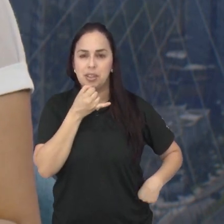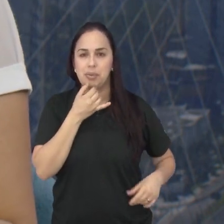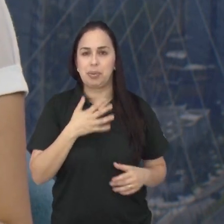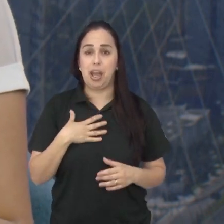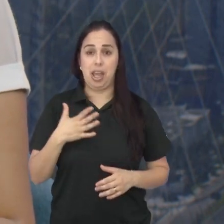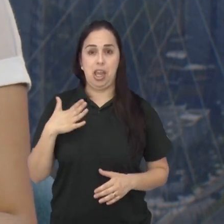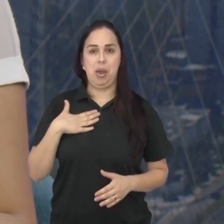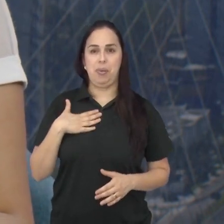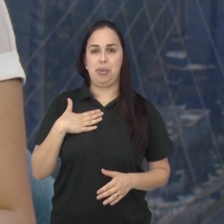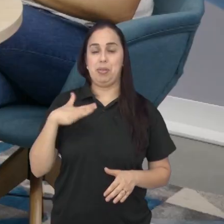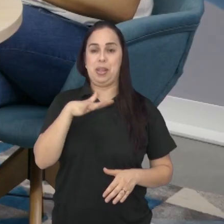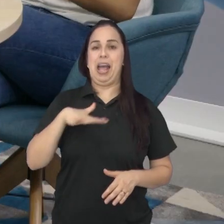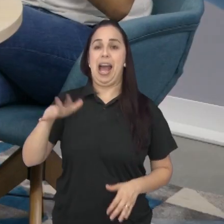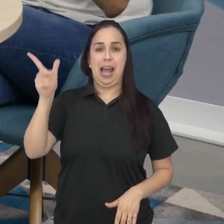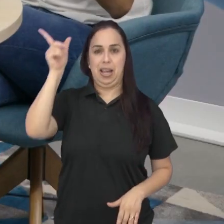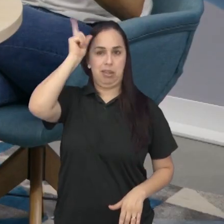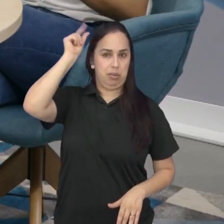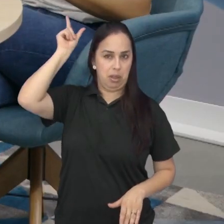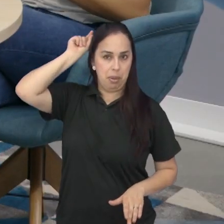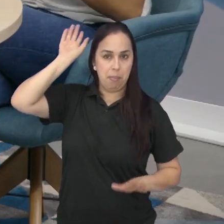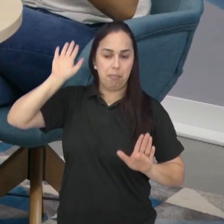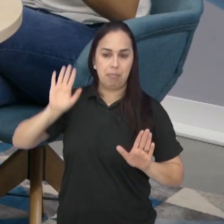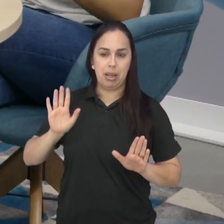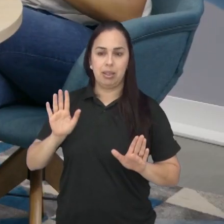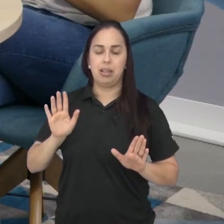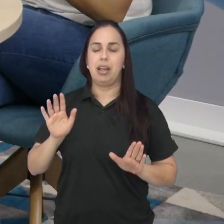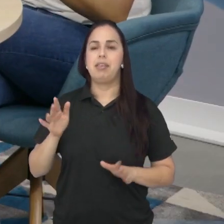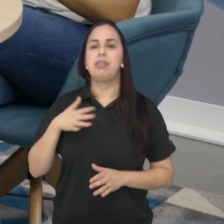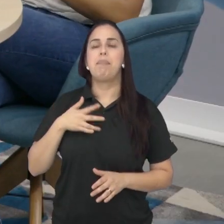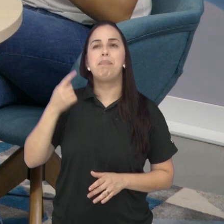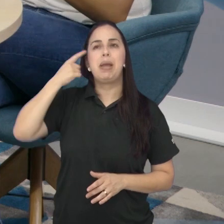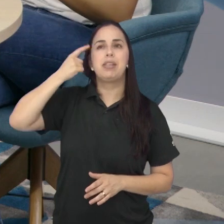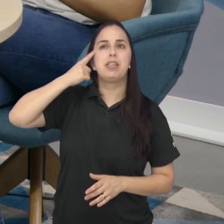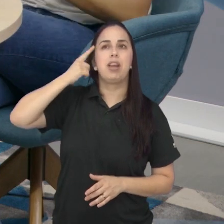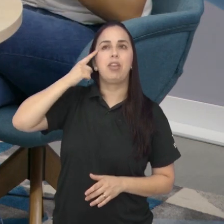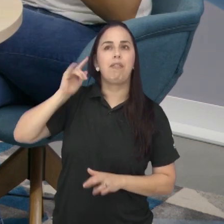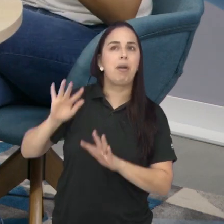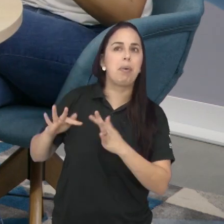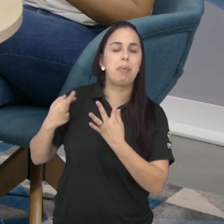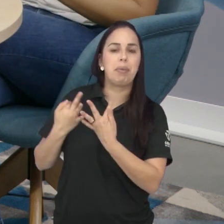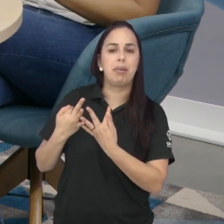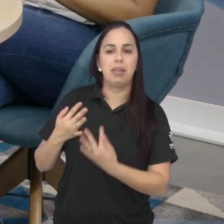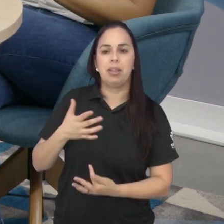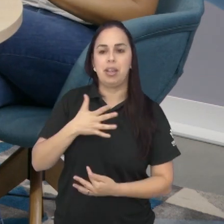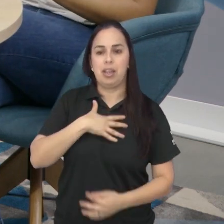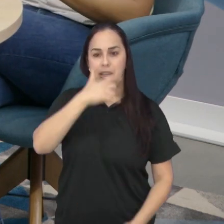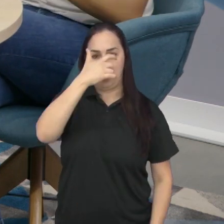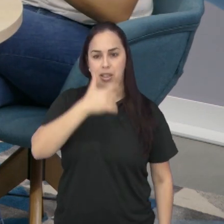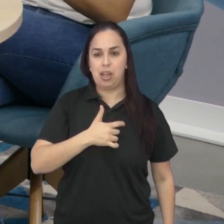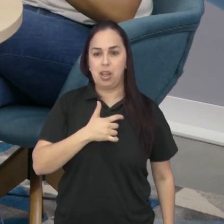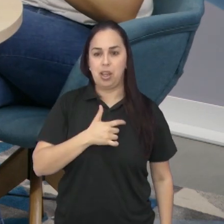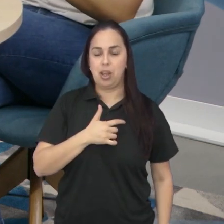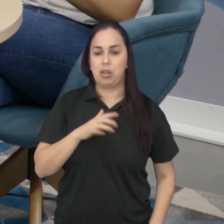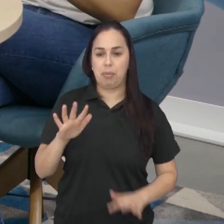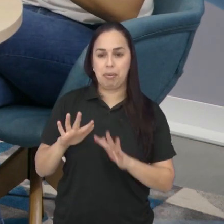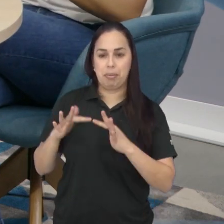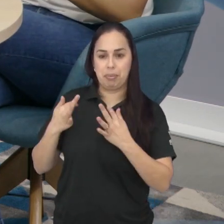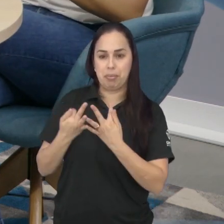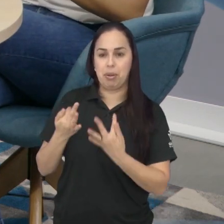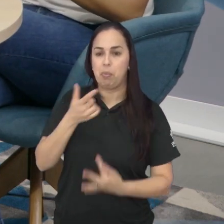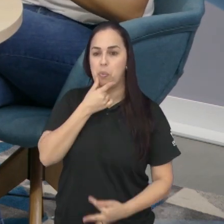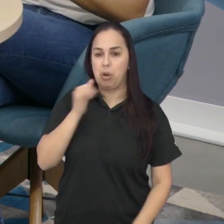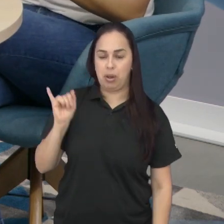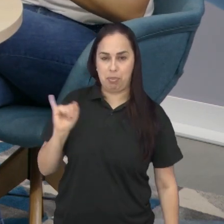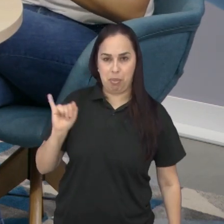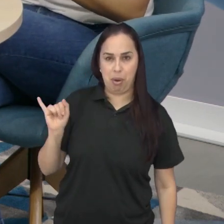sou tão acadêmica assim, né? As situações com o irmão, né? Sempre. Eu sou filha, estou numa família que o